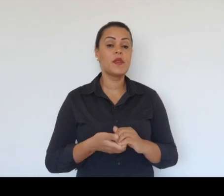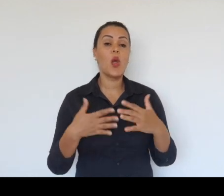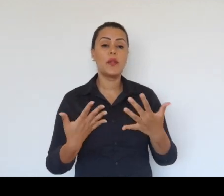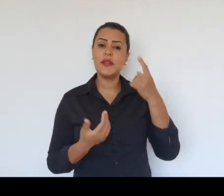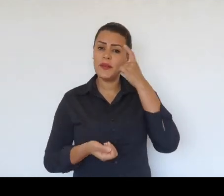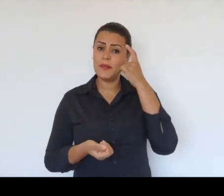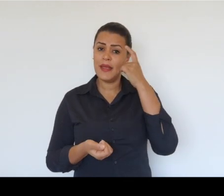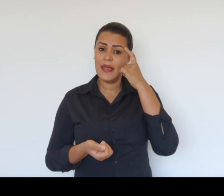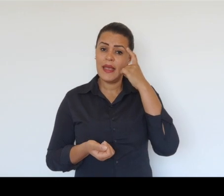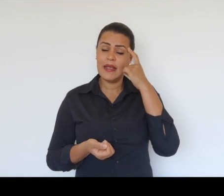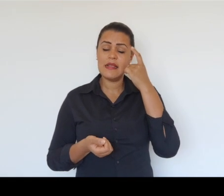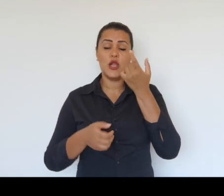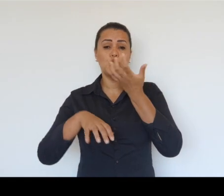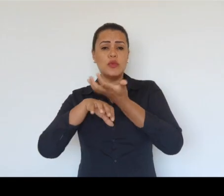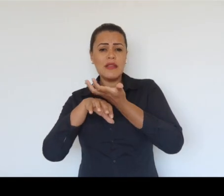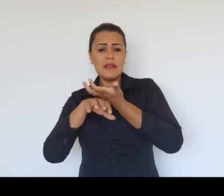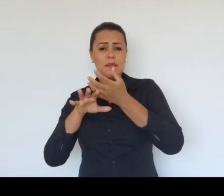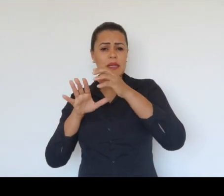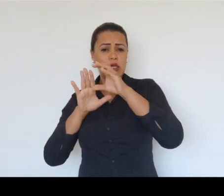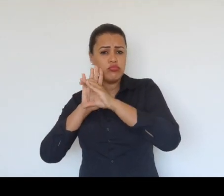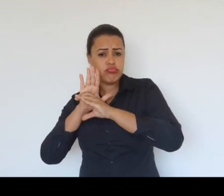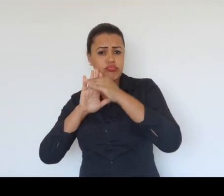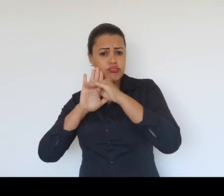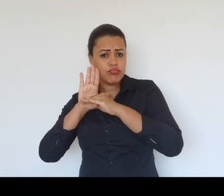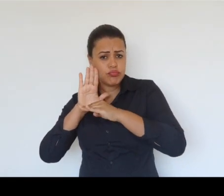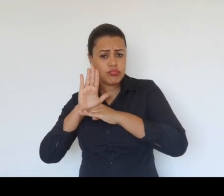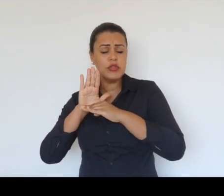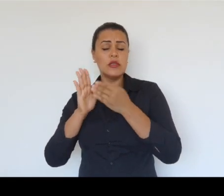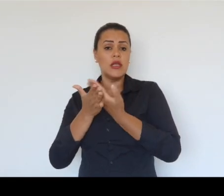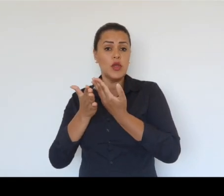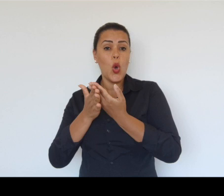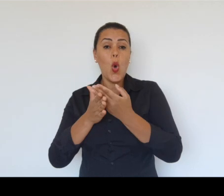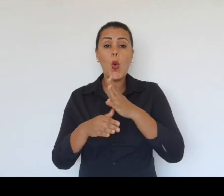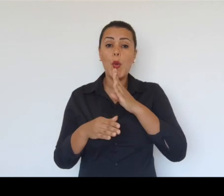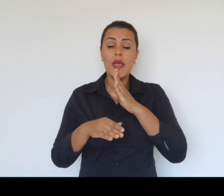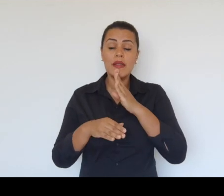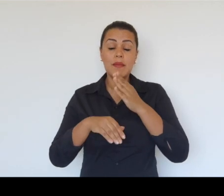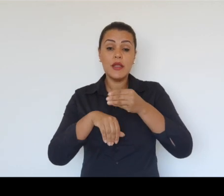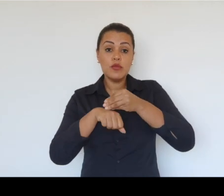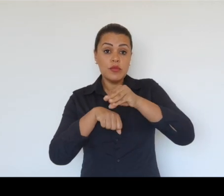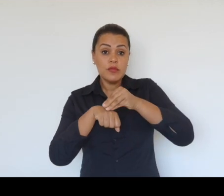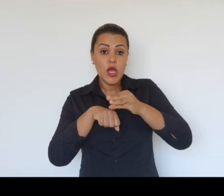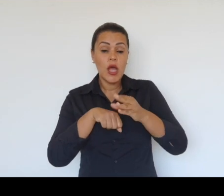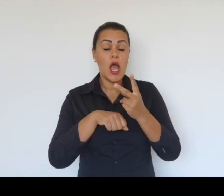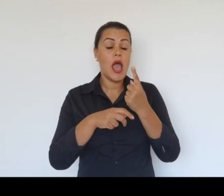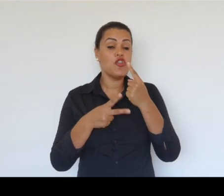Quando a gente pensa no currículo escolar, o conhecimento da arqueologia ela entra em 2